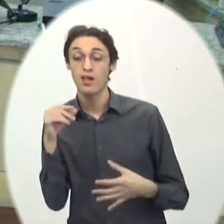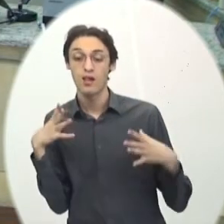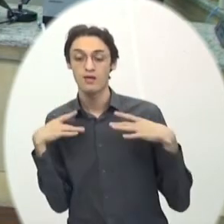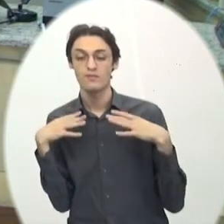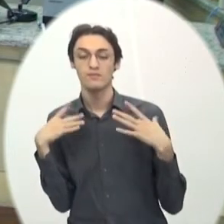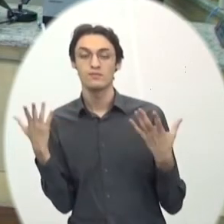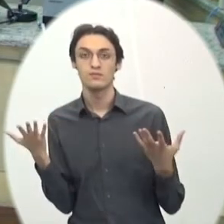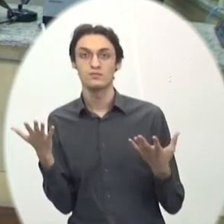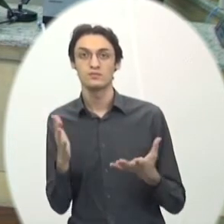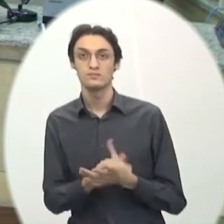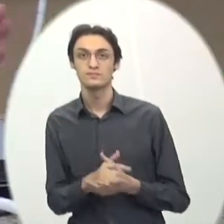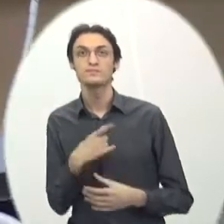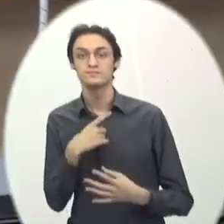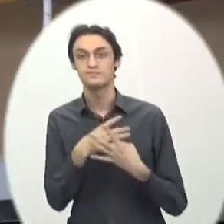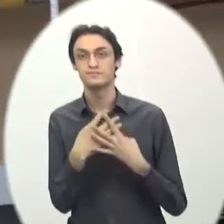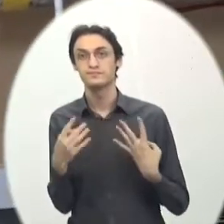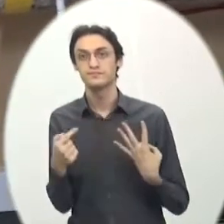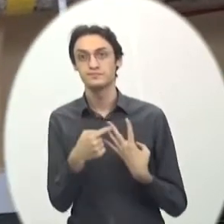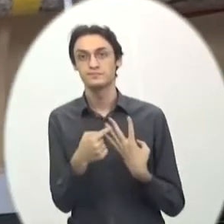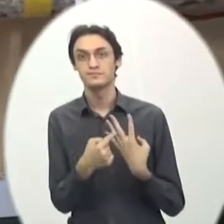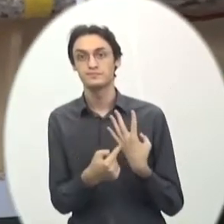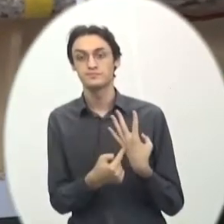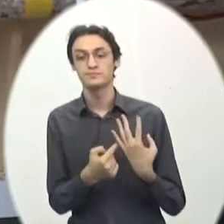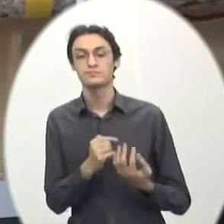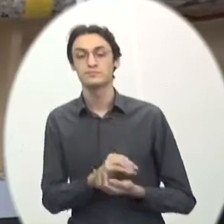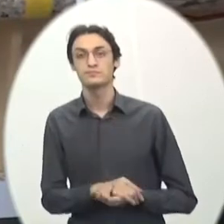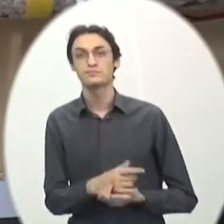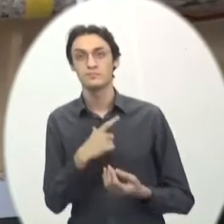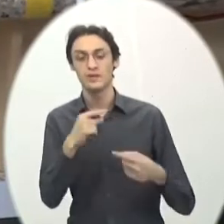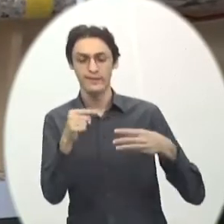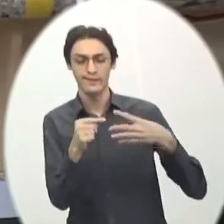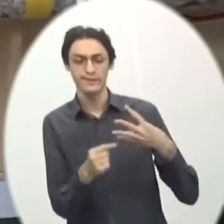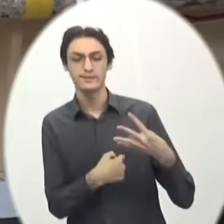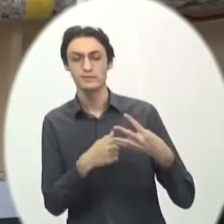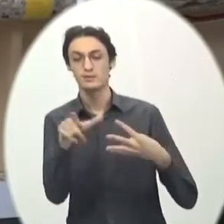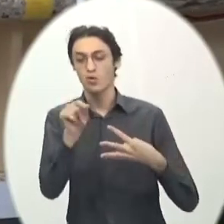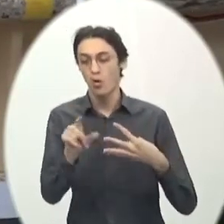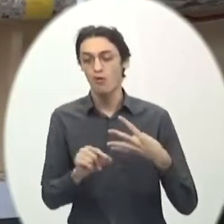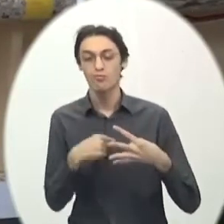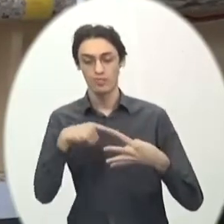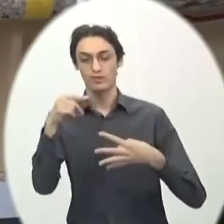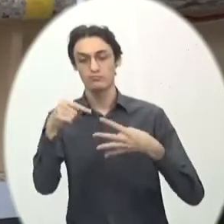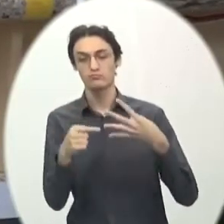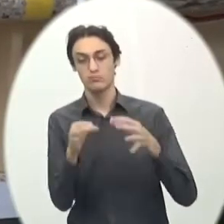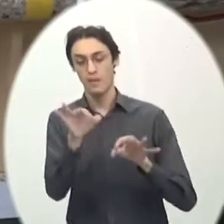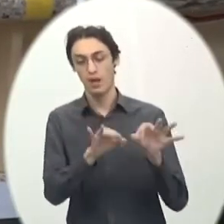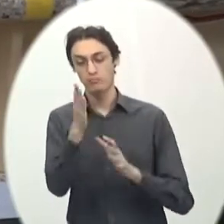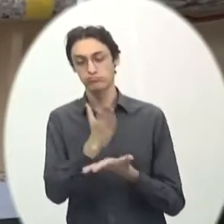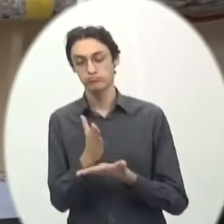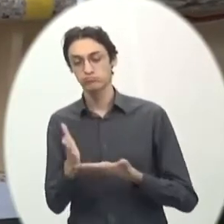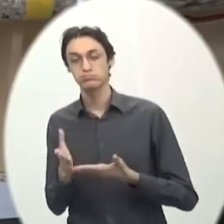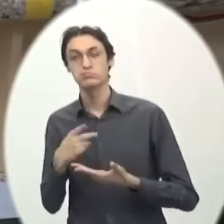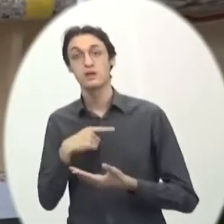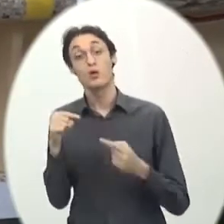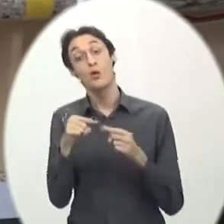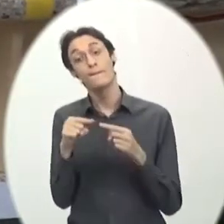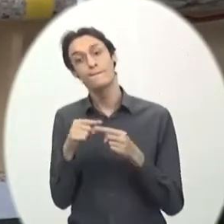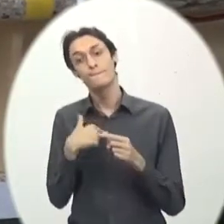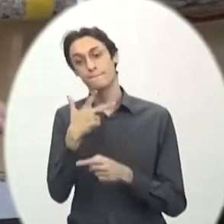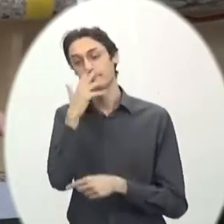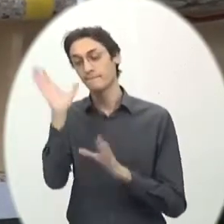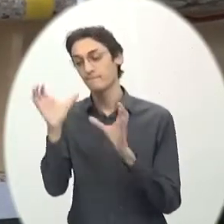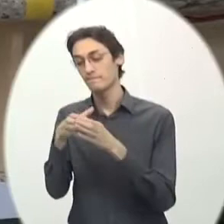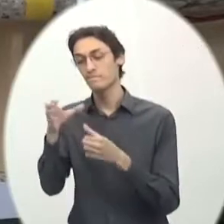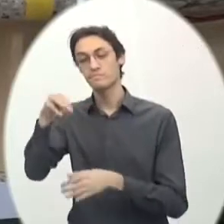Eu tinha uma escala, só olhar a escala. Estavam escalados e ficavam na base da Álvaro Catão, exatamente. Tá? Coincidentemente é a mesma base do SAMU, mas